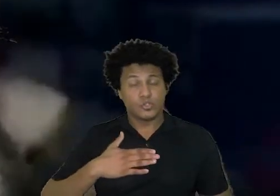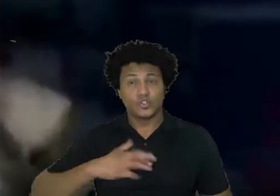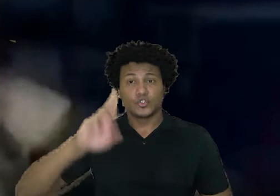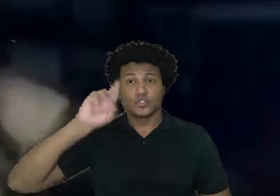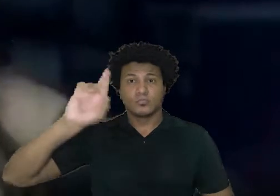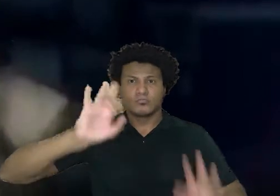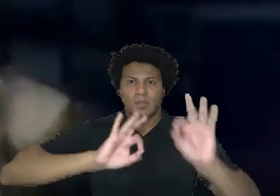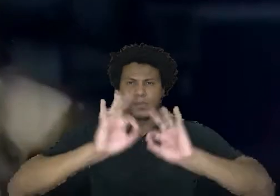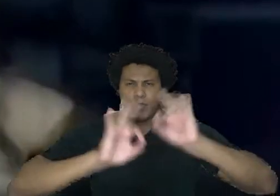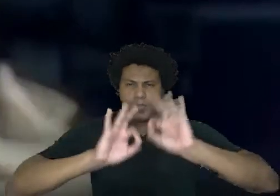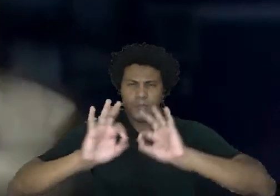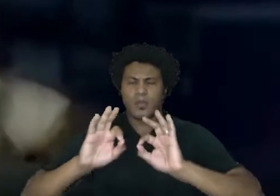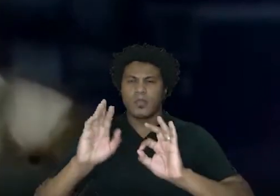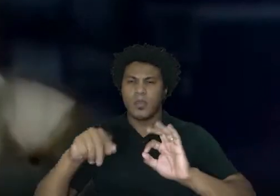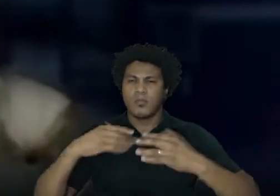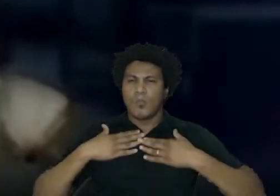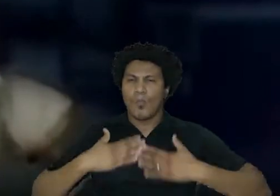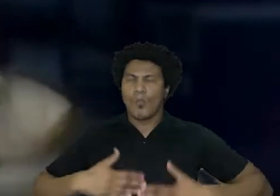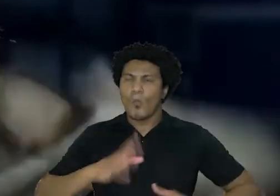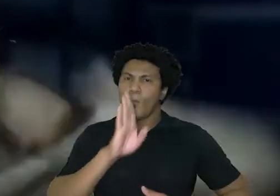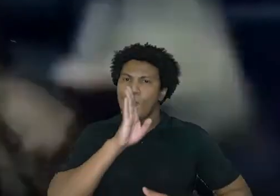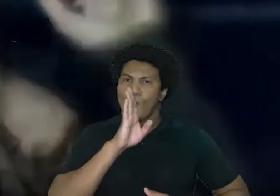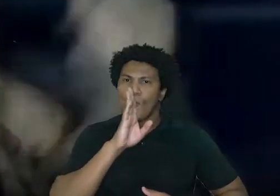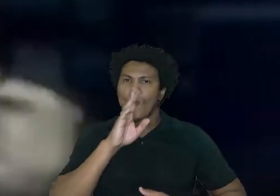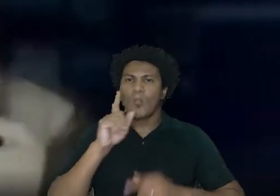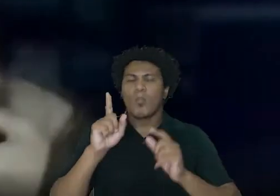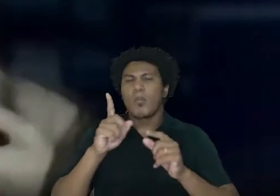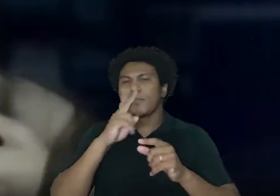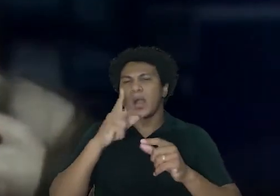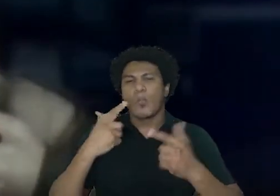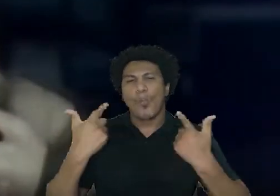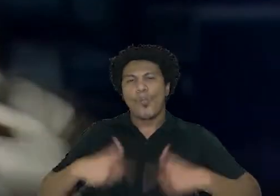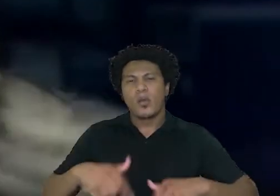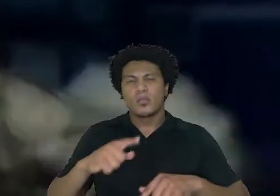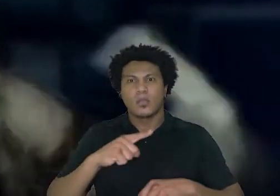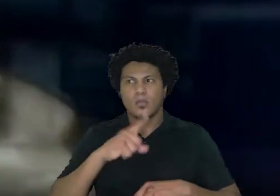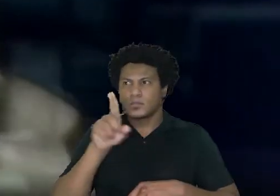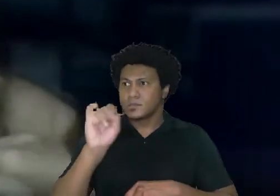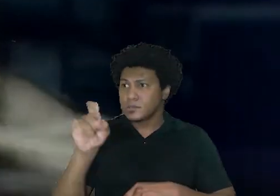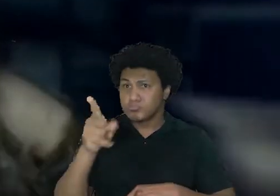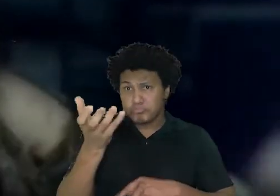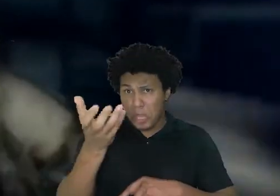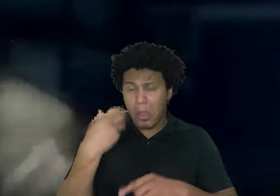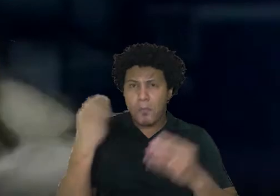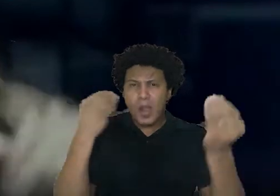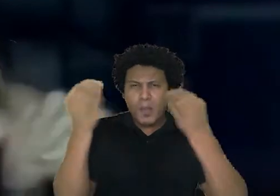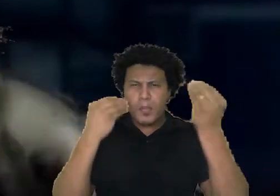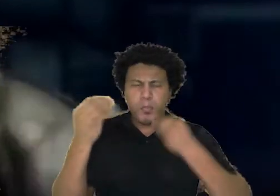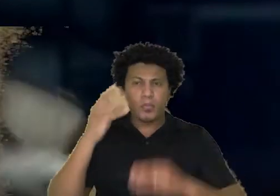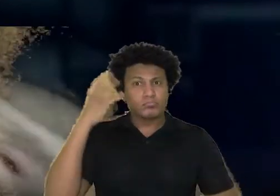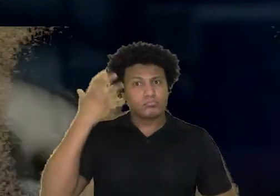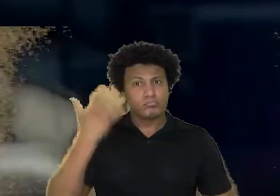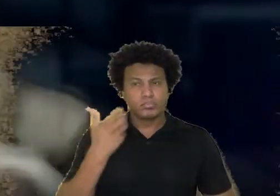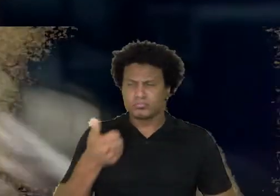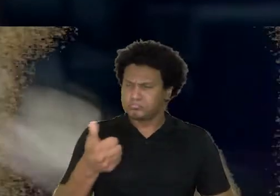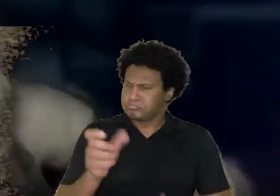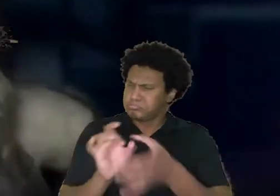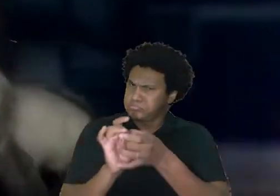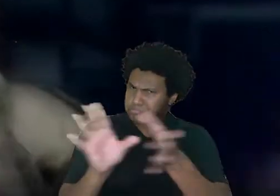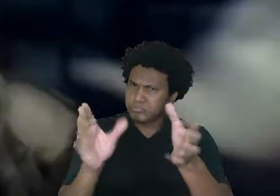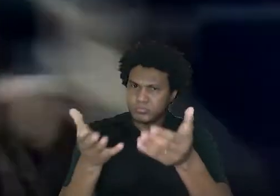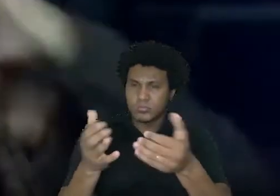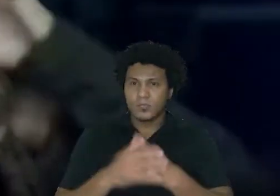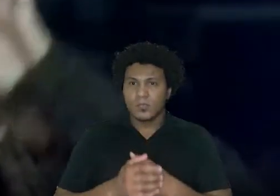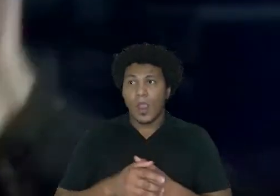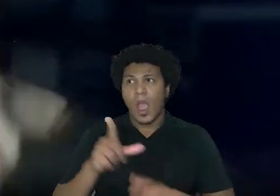pode... Ah. Eu falei, na minha direção de arte, a gente vai estar em tons pastéis, colorido. Se você se sentir à vontade para estar montada, você se